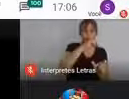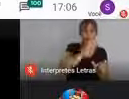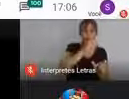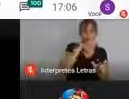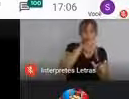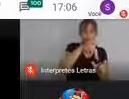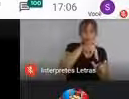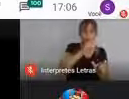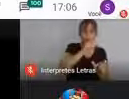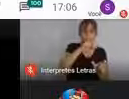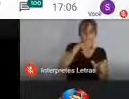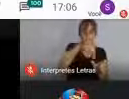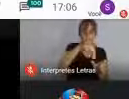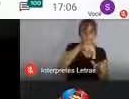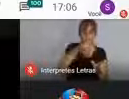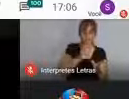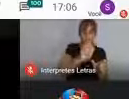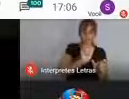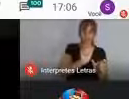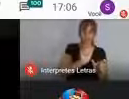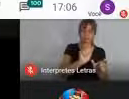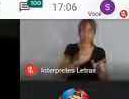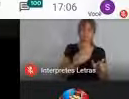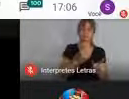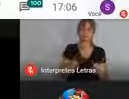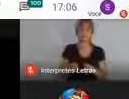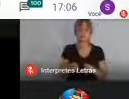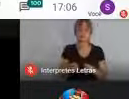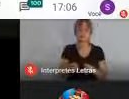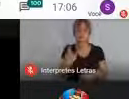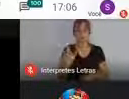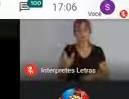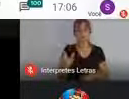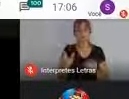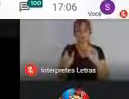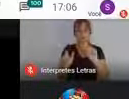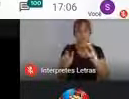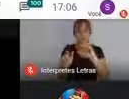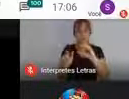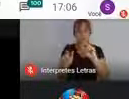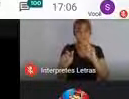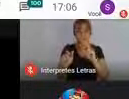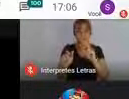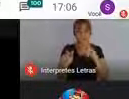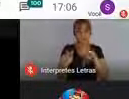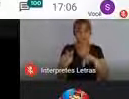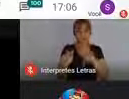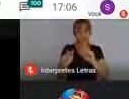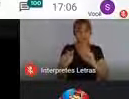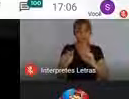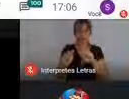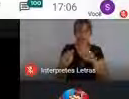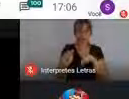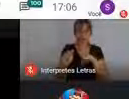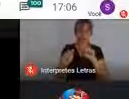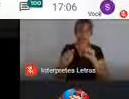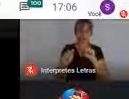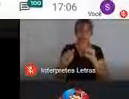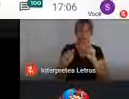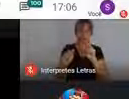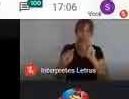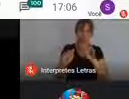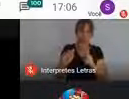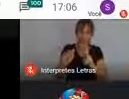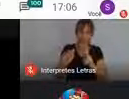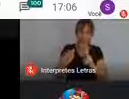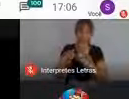cunamaru, uma ocorrência registrada exclusivamente entre os colaboradores mais velhos, e as variantes mosca